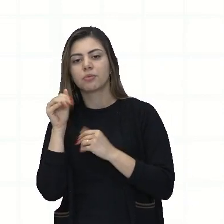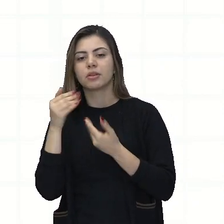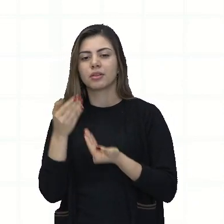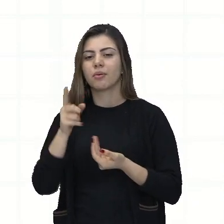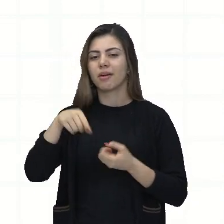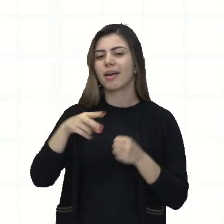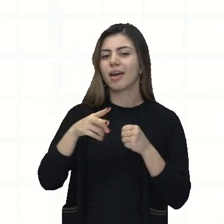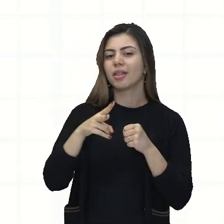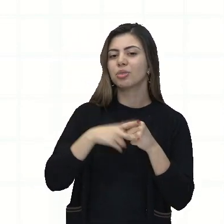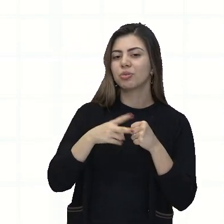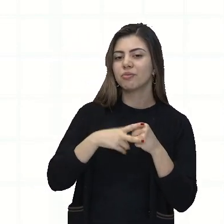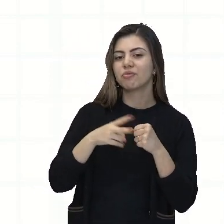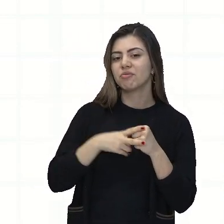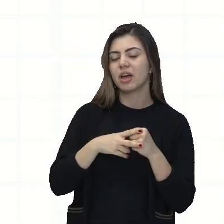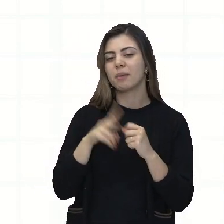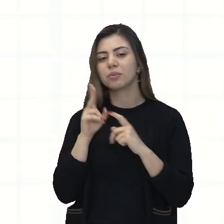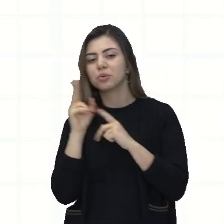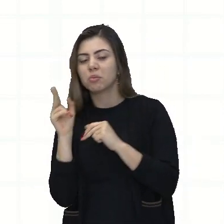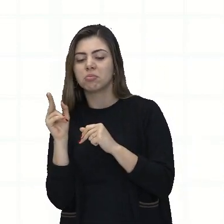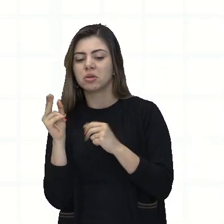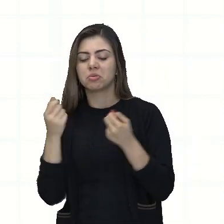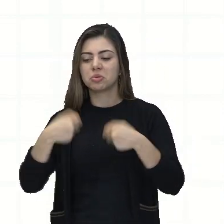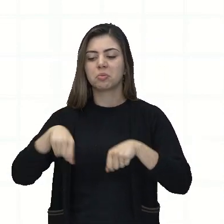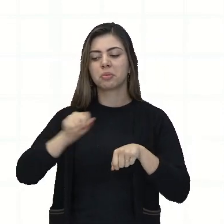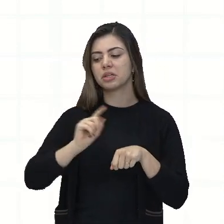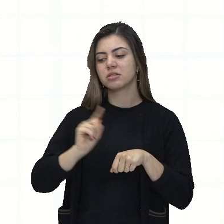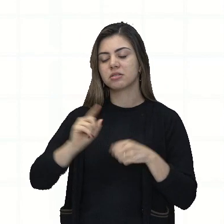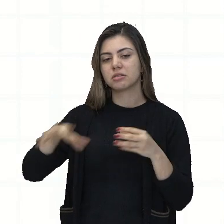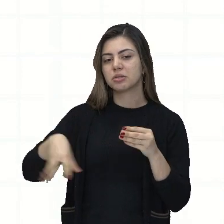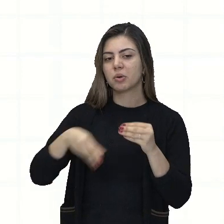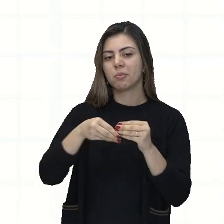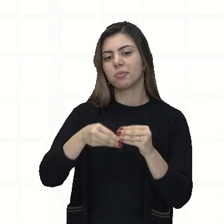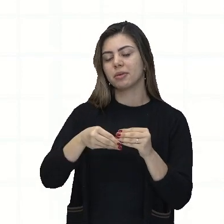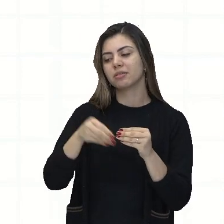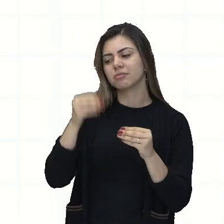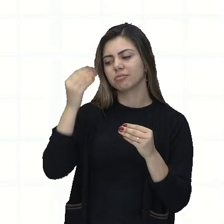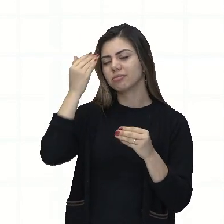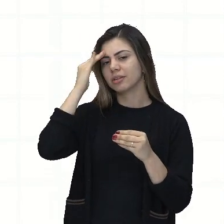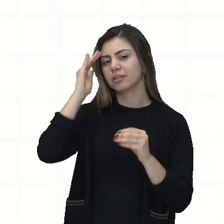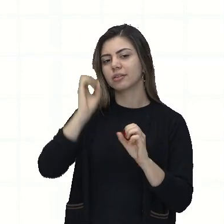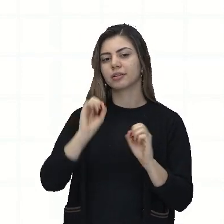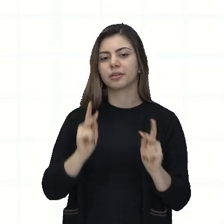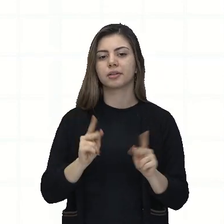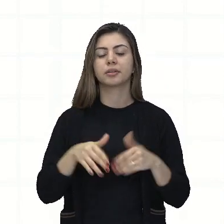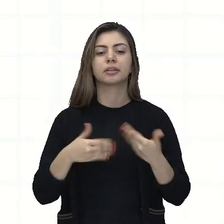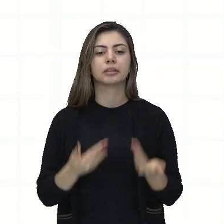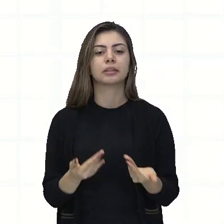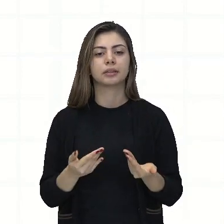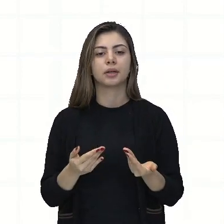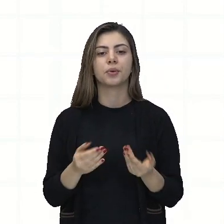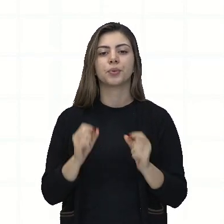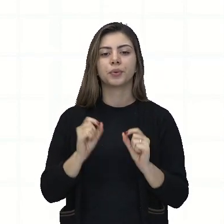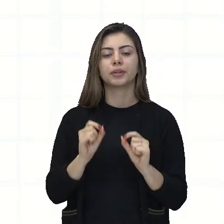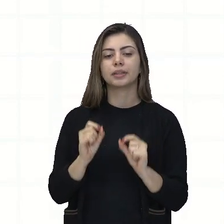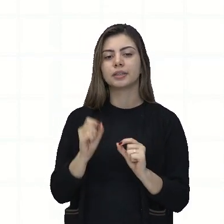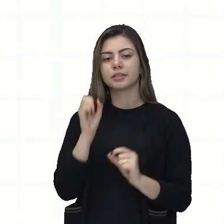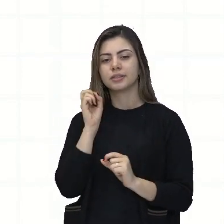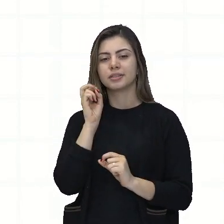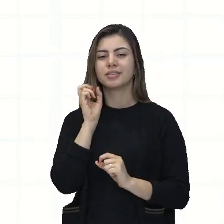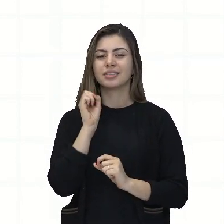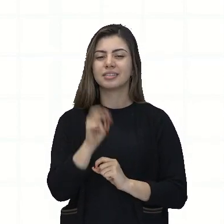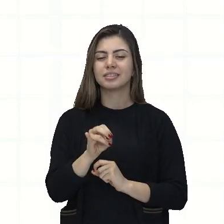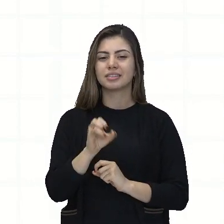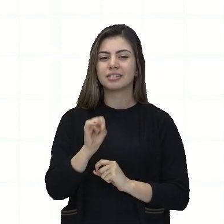de um objeto para completar esse significado. Perfeito? Esse aqui é tranquilo, porque se a gente consegue encontrar o